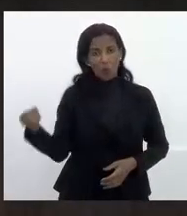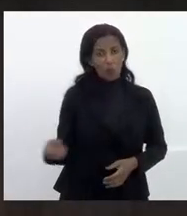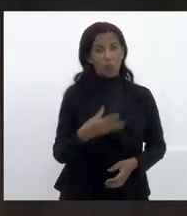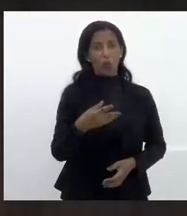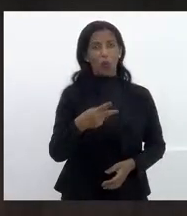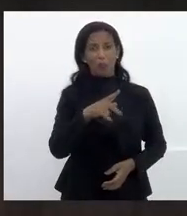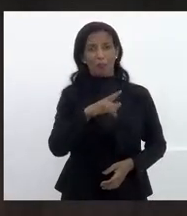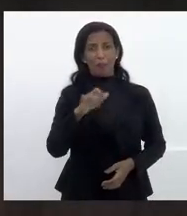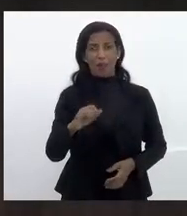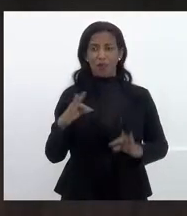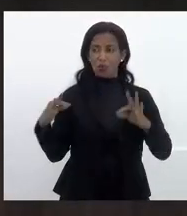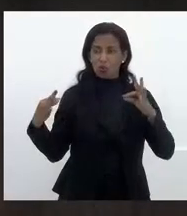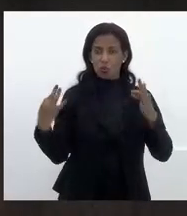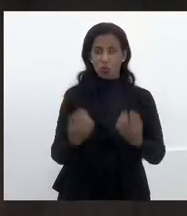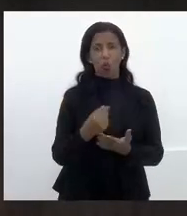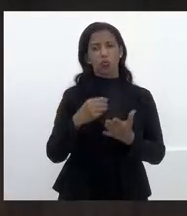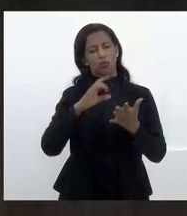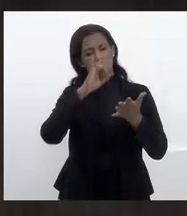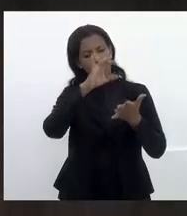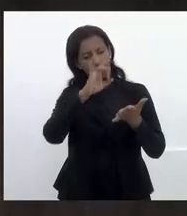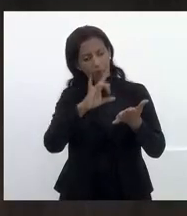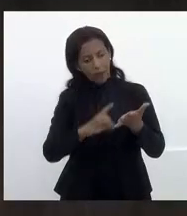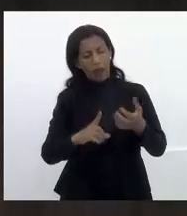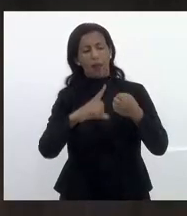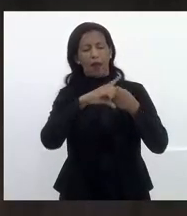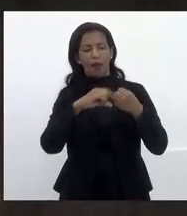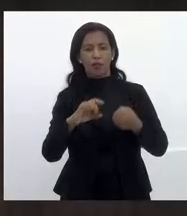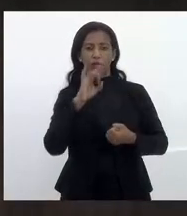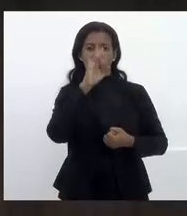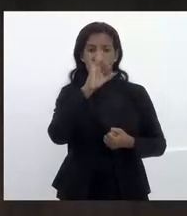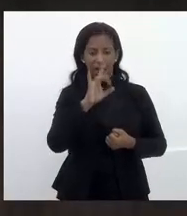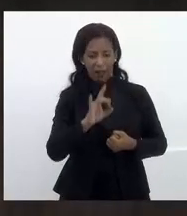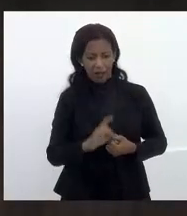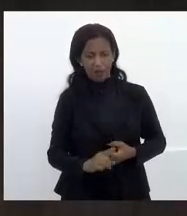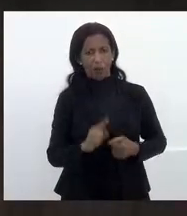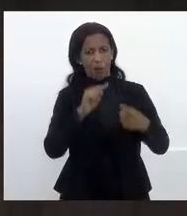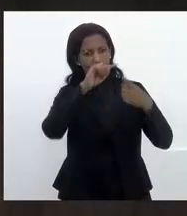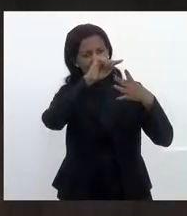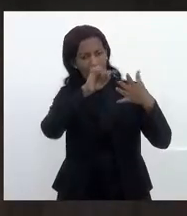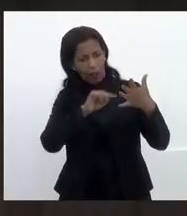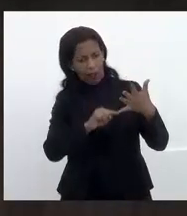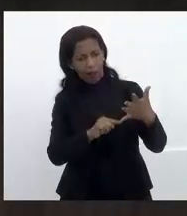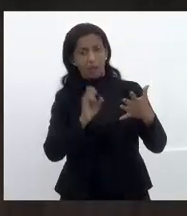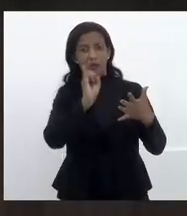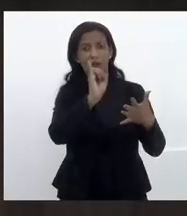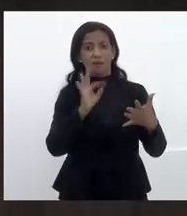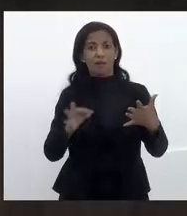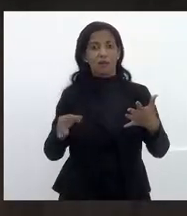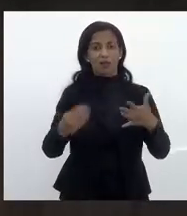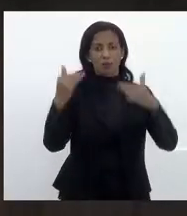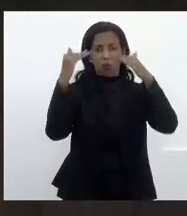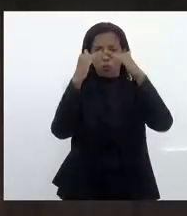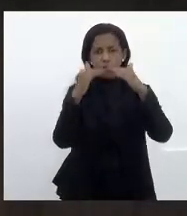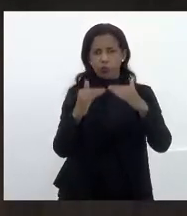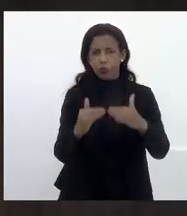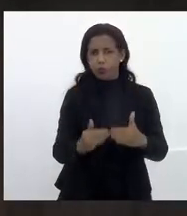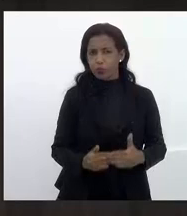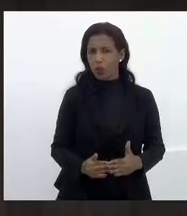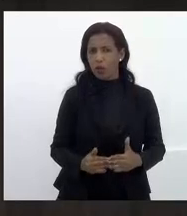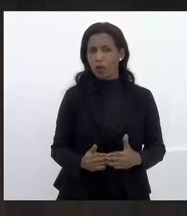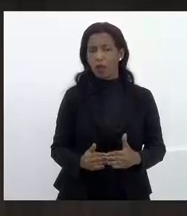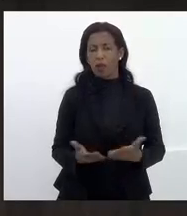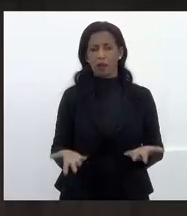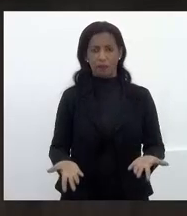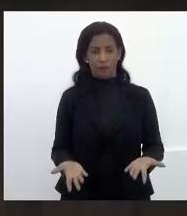uma nova versão dá para fazer uma linguagem todos vamos conferir artigo por artigo de cabo a rabo tá tudo como até batendo a não ser os